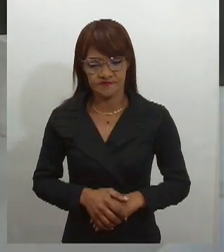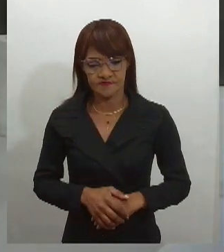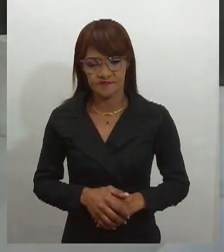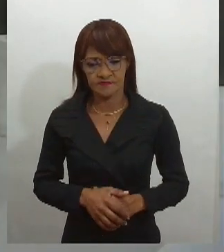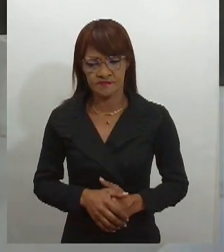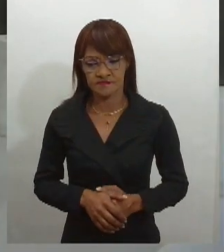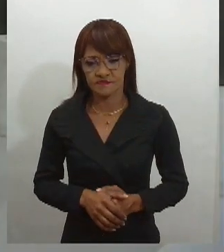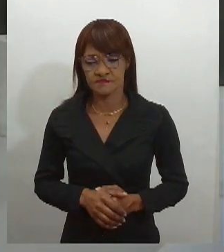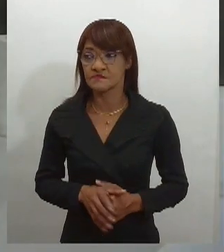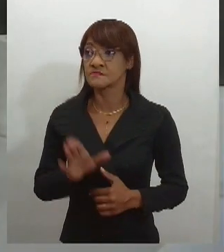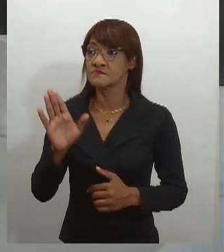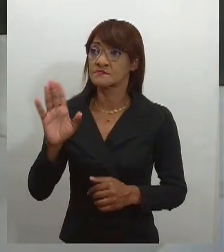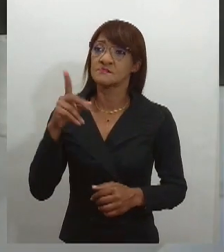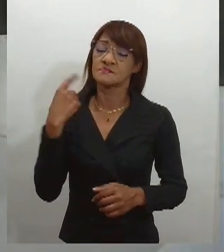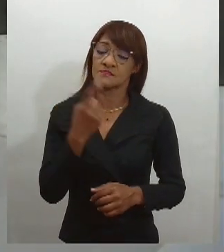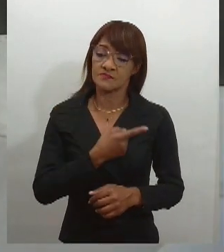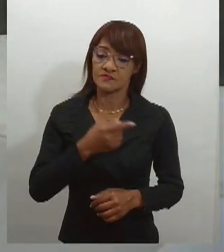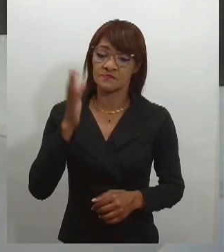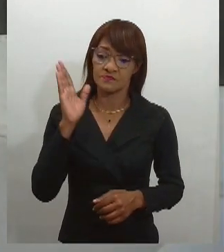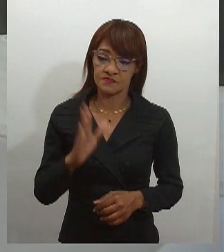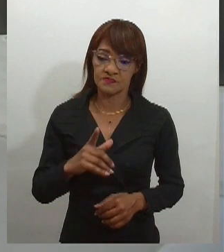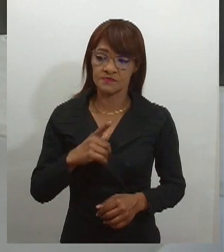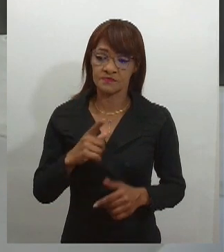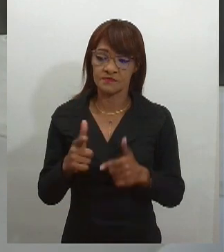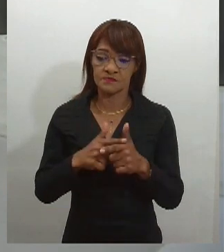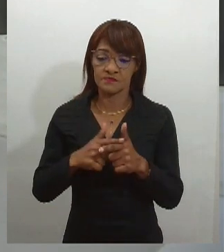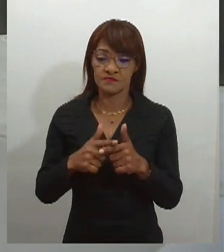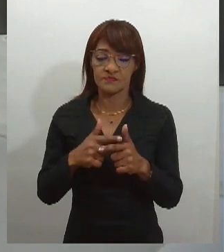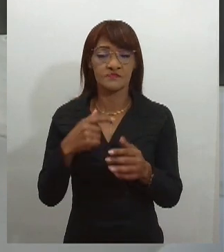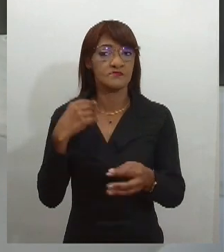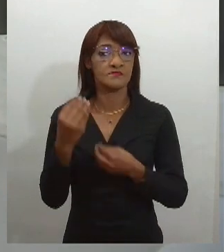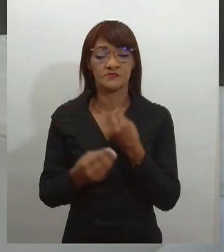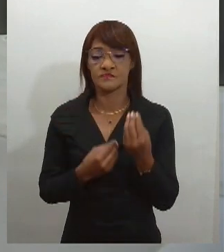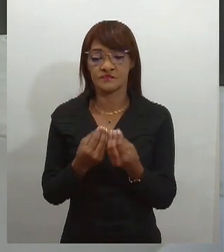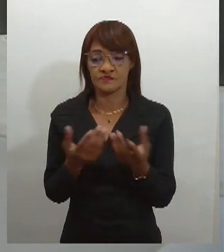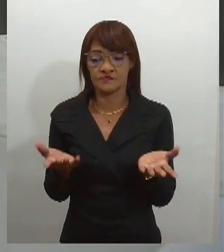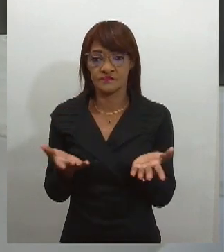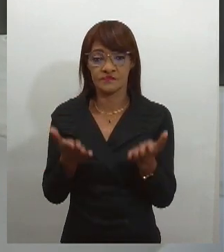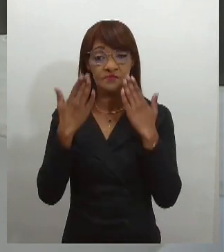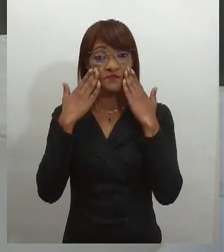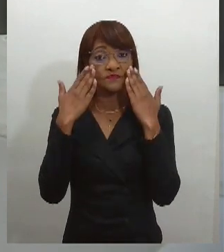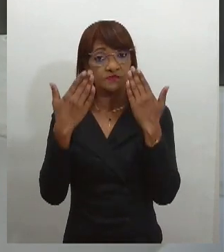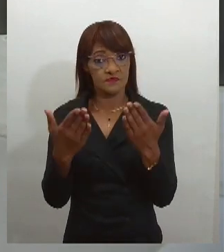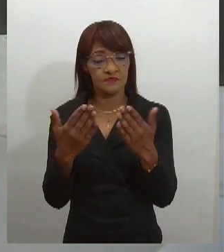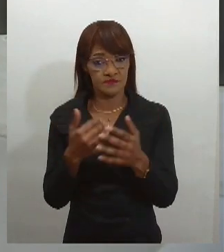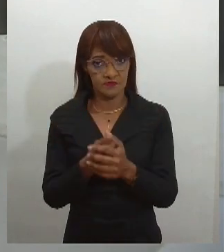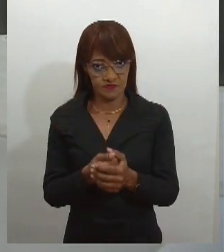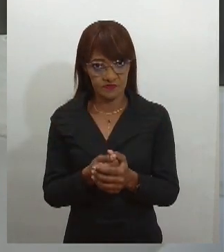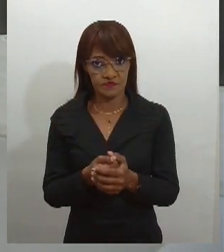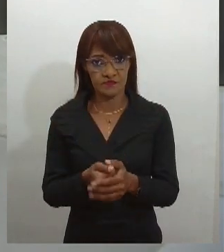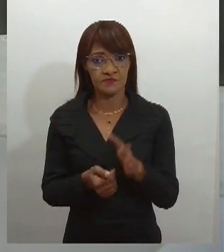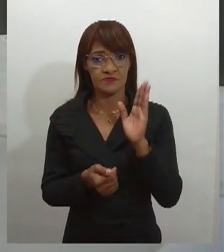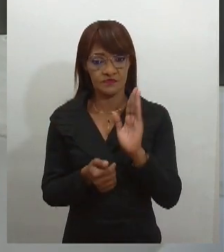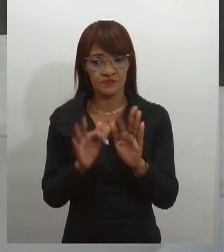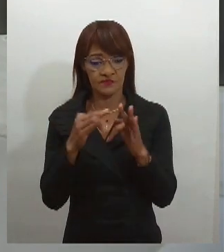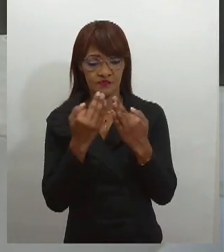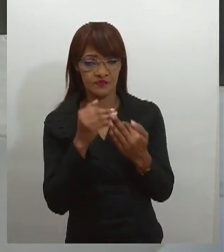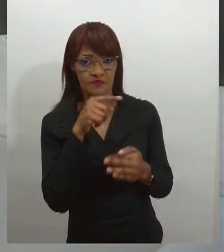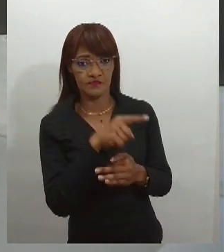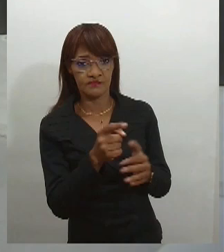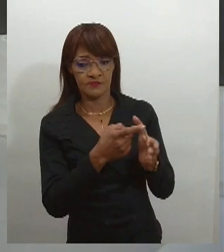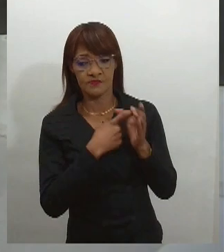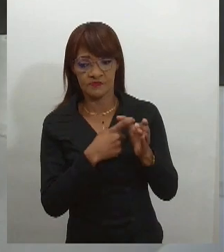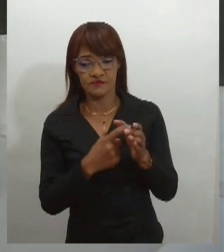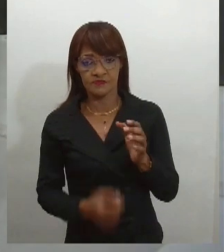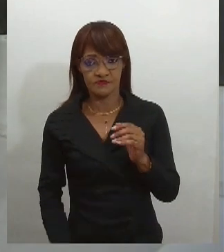temos já a situação evidente, né? Já temos, digamos, uma família endividada. Está com a dívida no